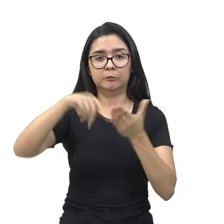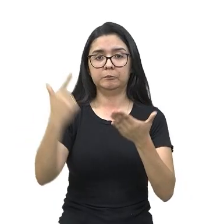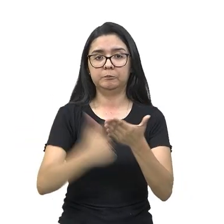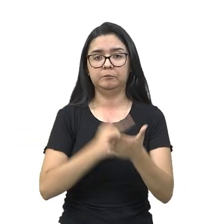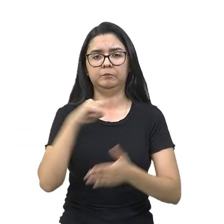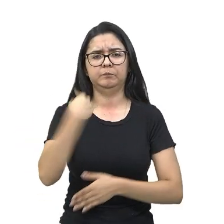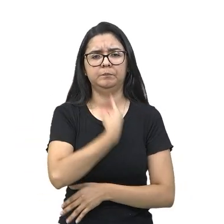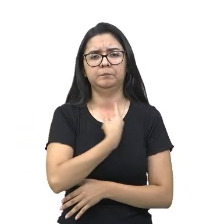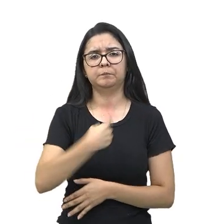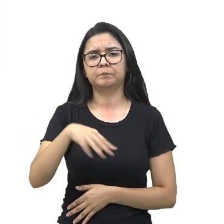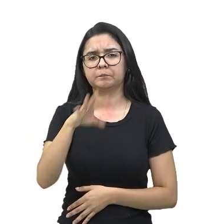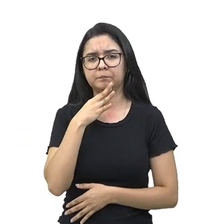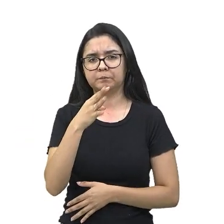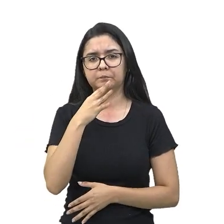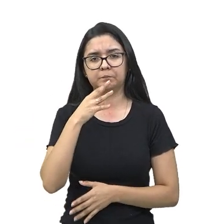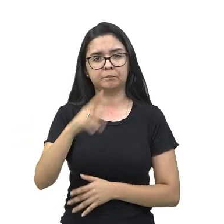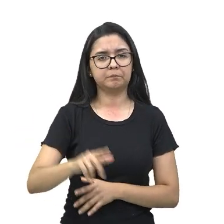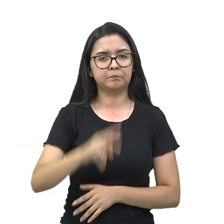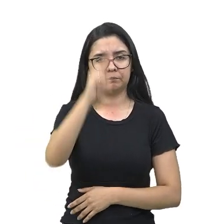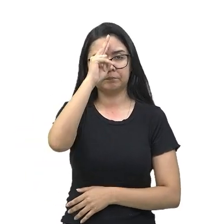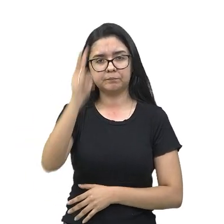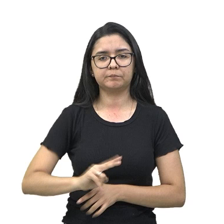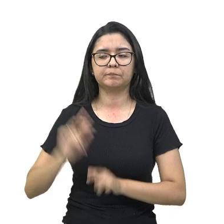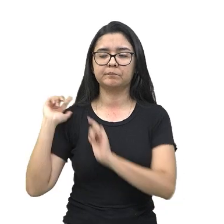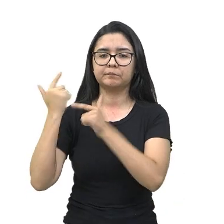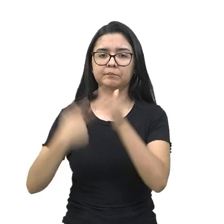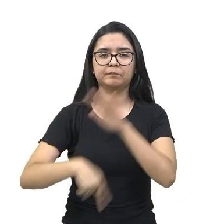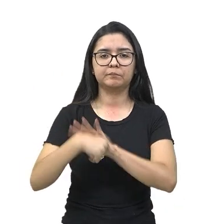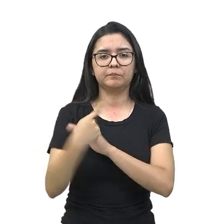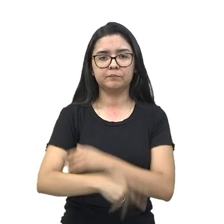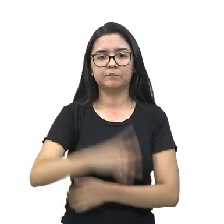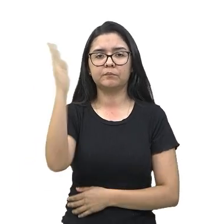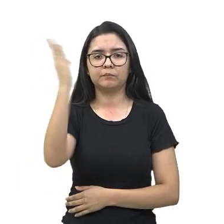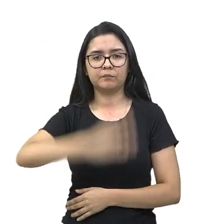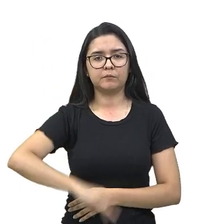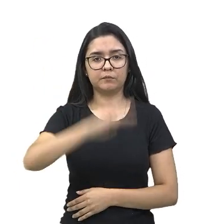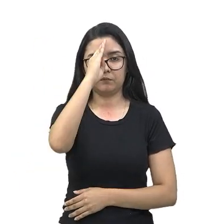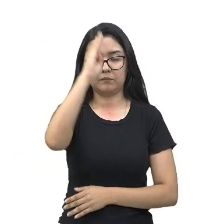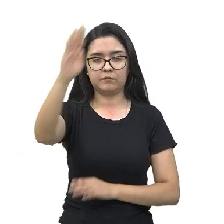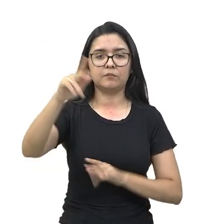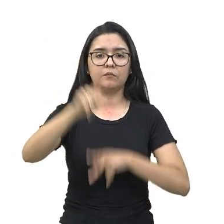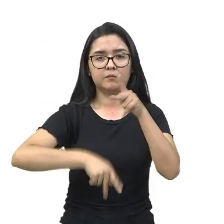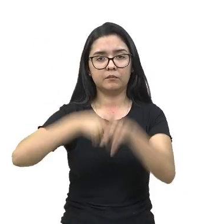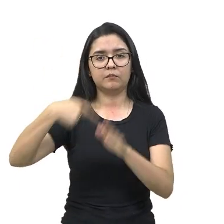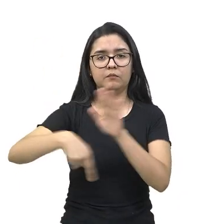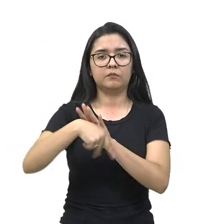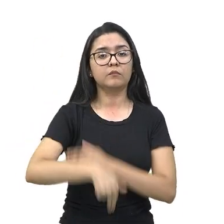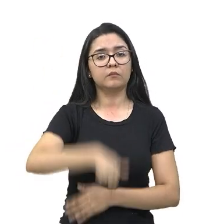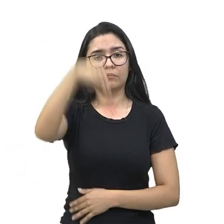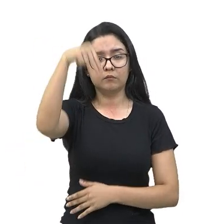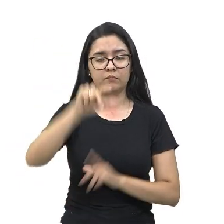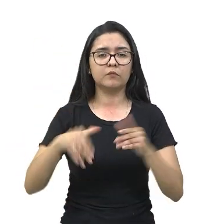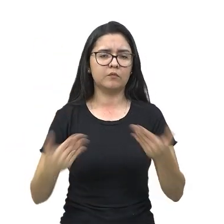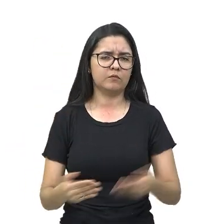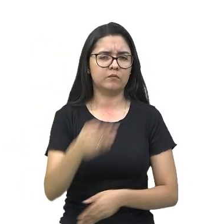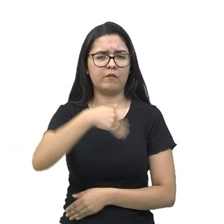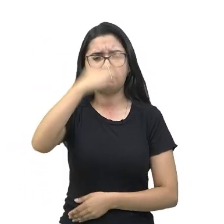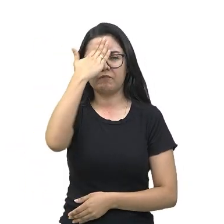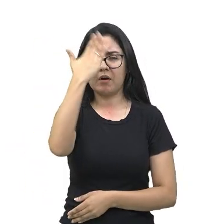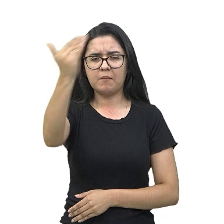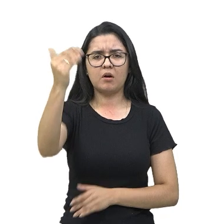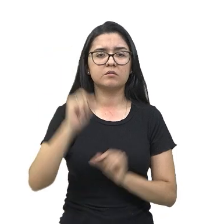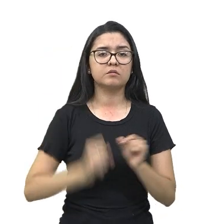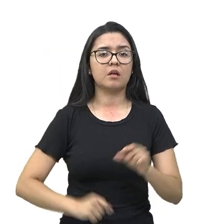conhecer uma história tradicional, tipicamente brasileira. Principalmente os povos do norte conhecem bastante a lenda da Vitória Régia. Vitória